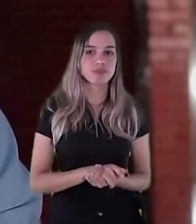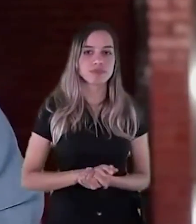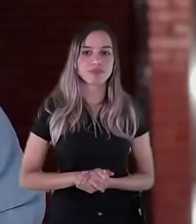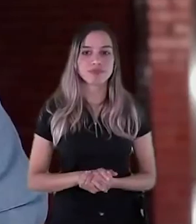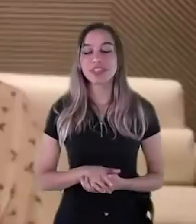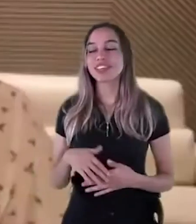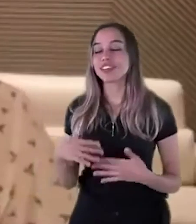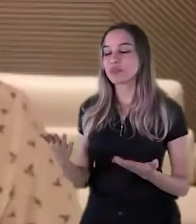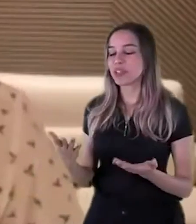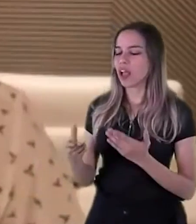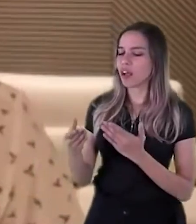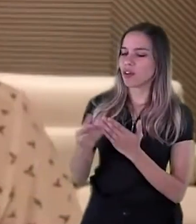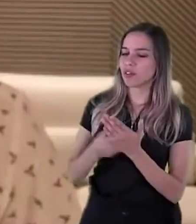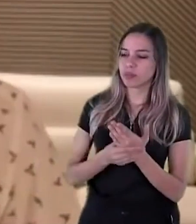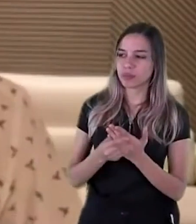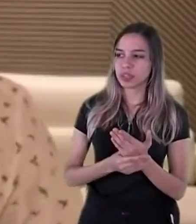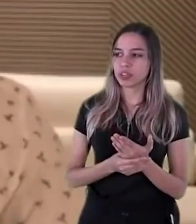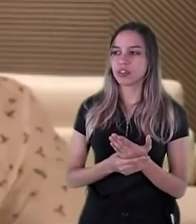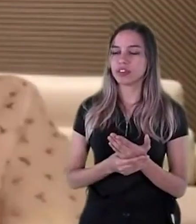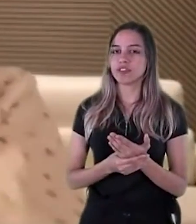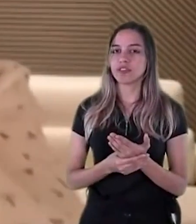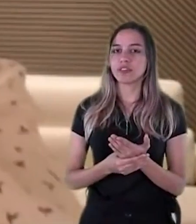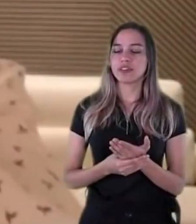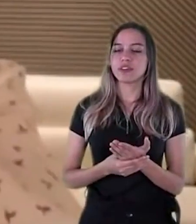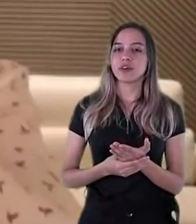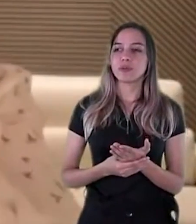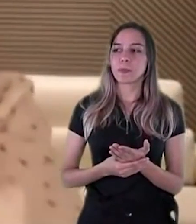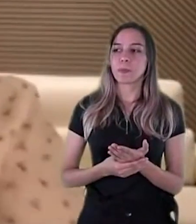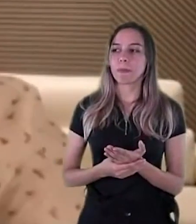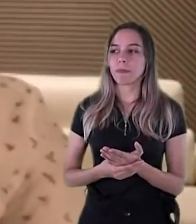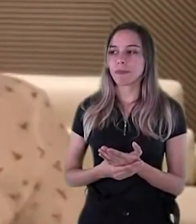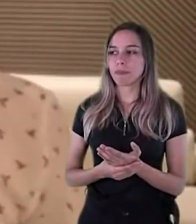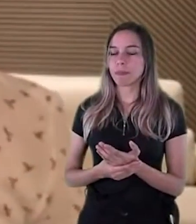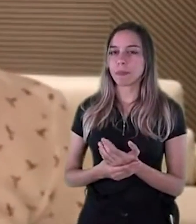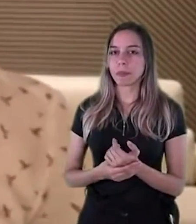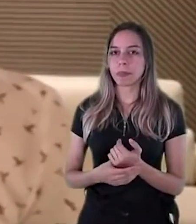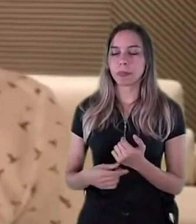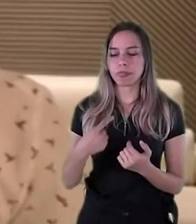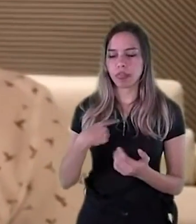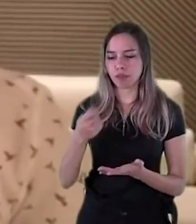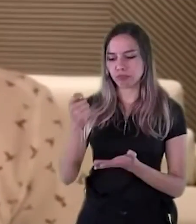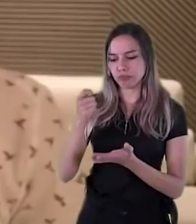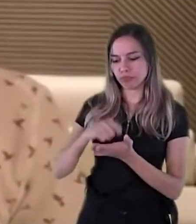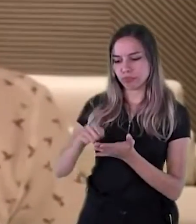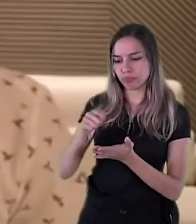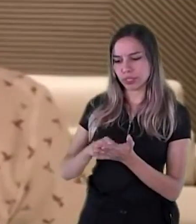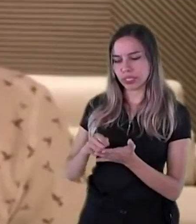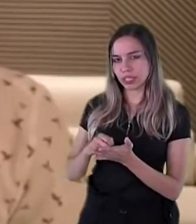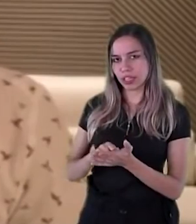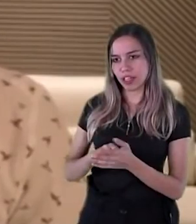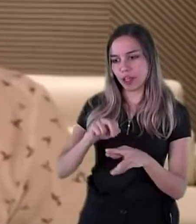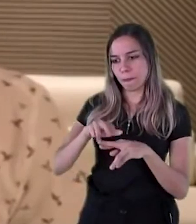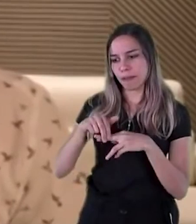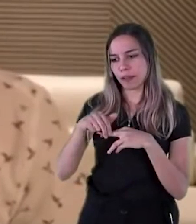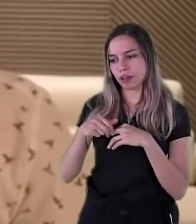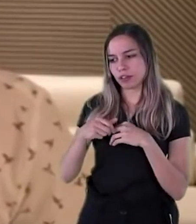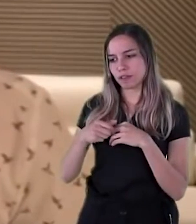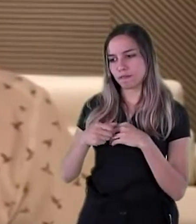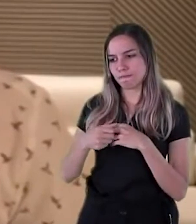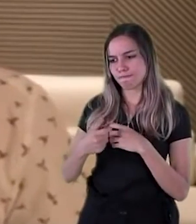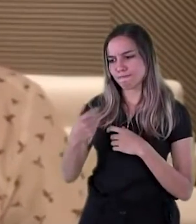Pois é um livro que, de alguma forma, eu escrevi a partir de algumas